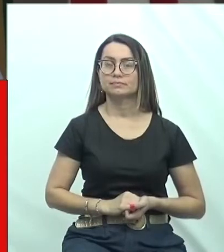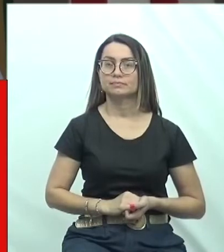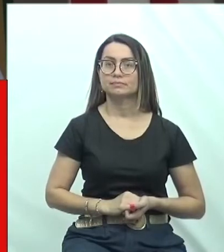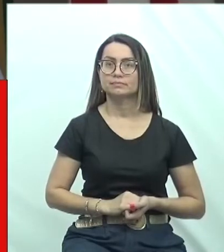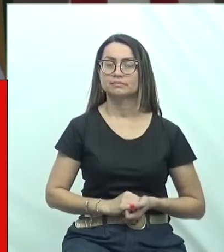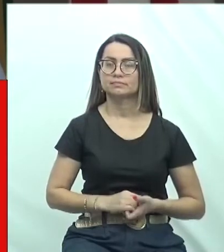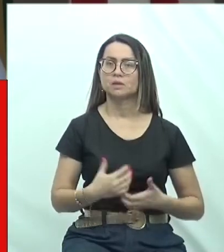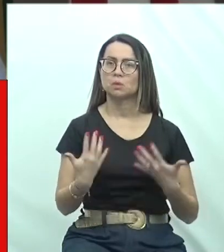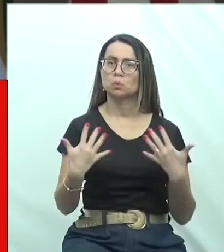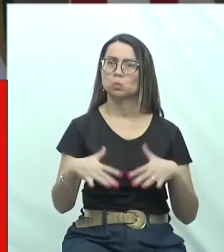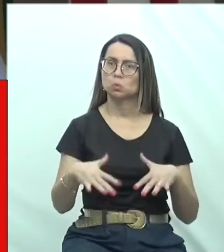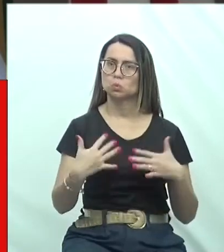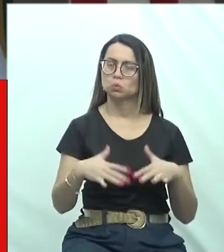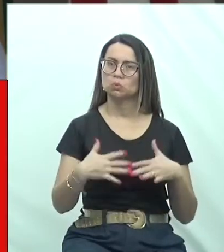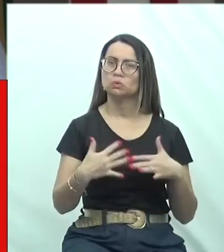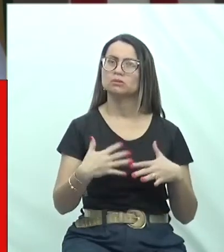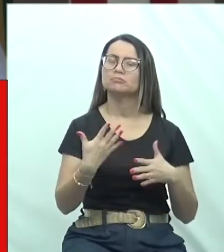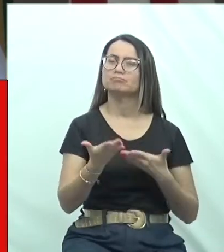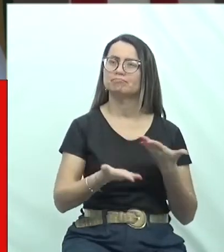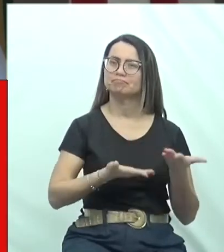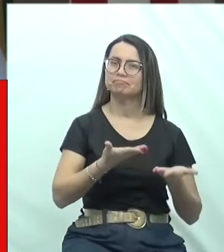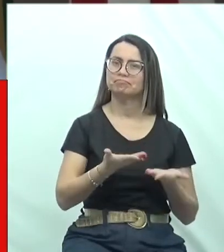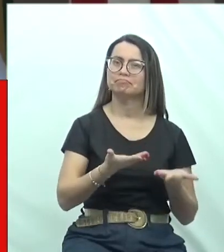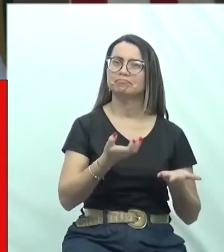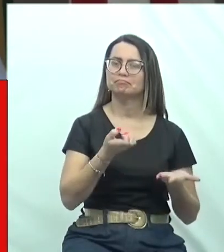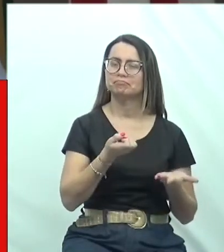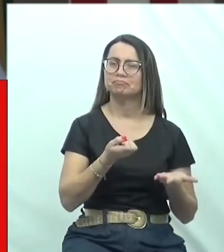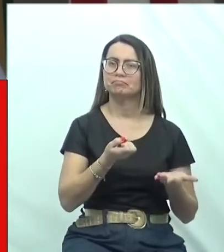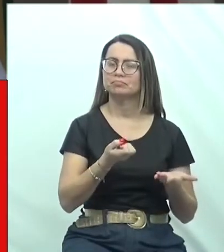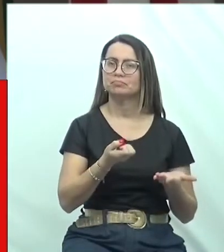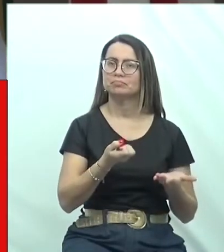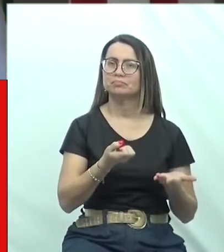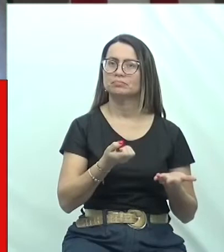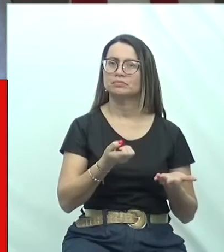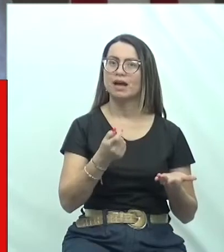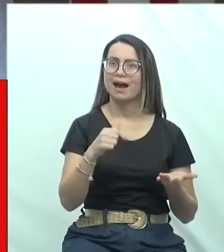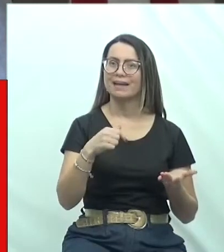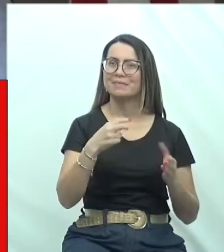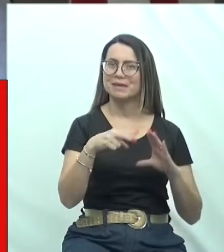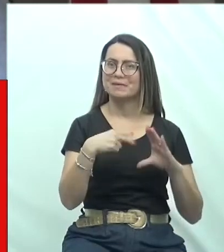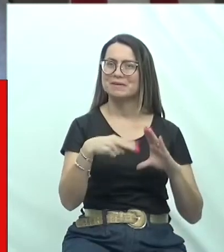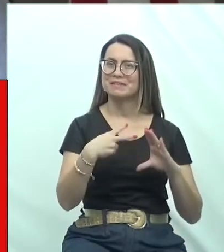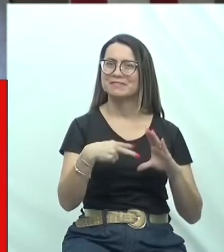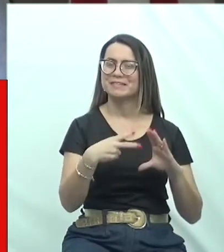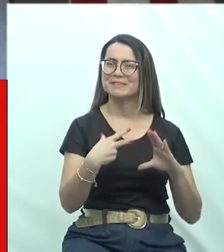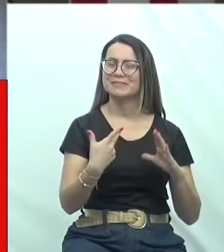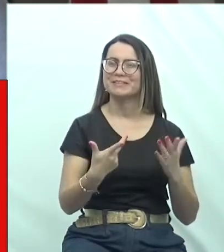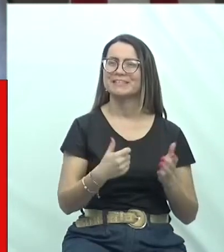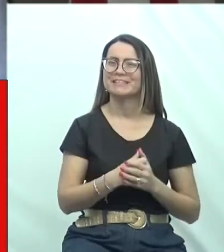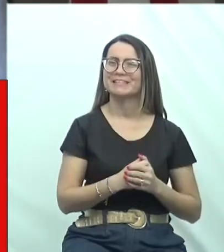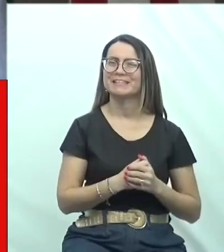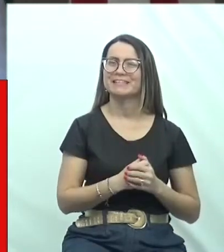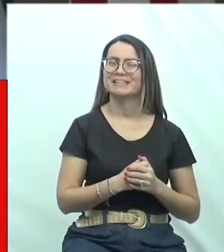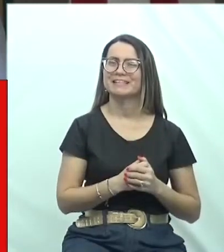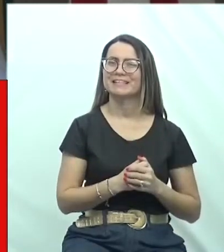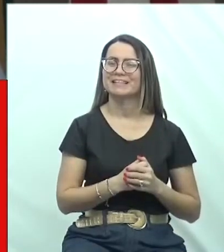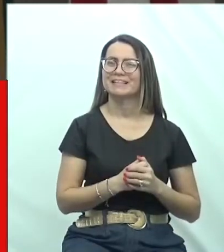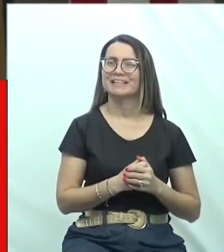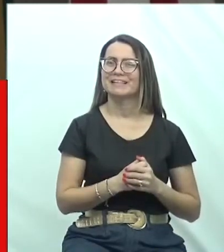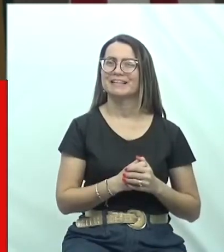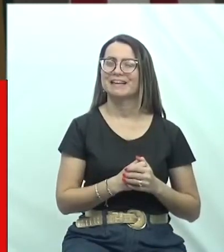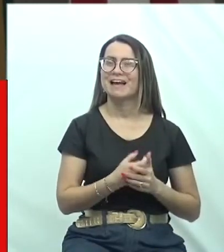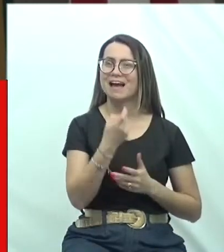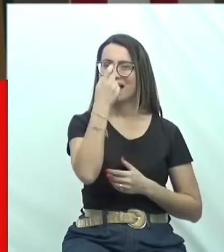que vai ser, pelo que a gente está vendo, vai ser meio para pouco tempo, né, nosso presidente? Mas, com certeza, Antoninho, essa